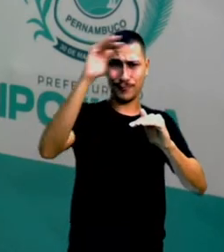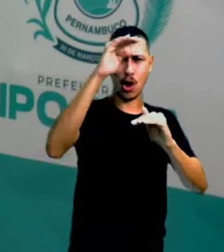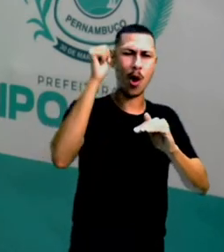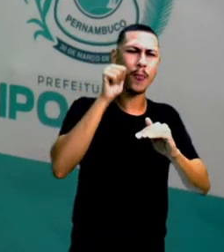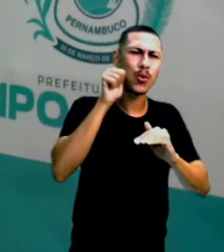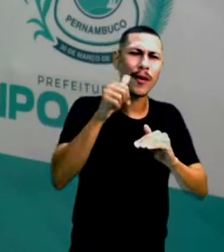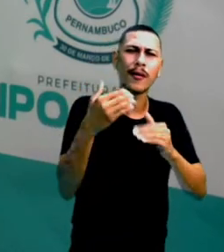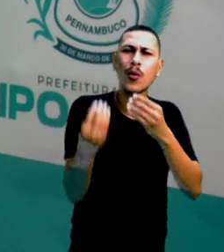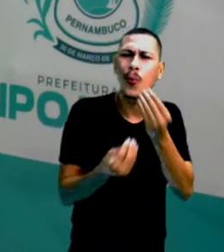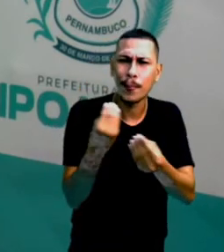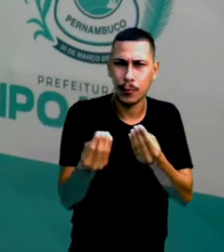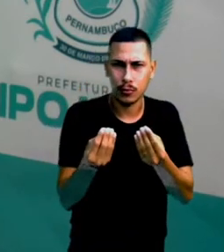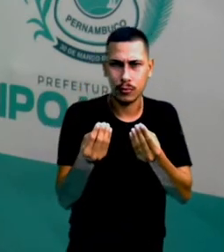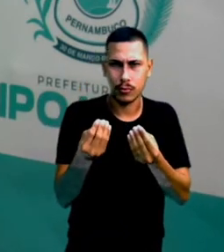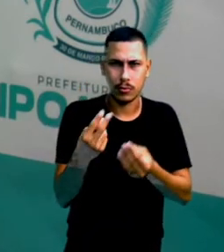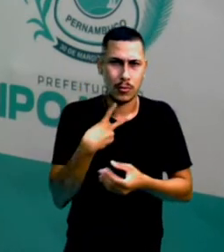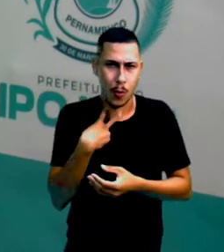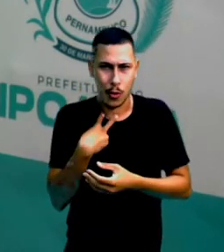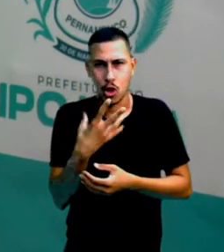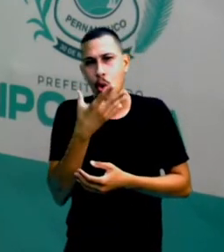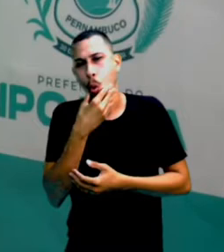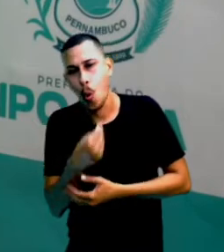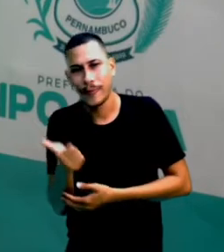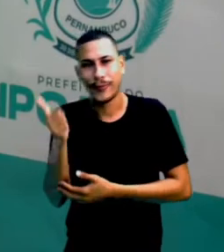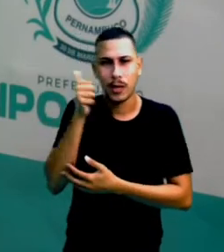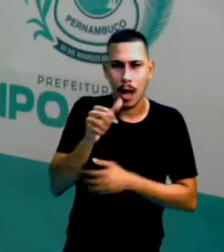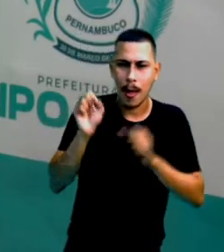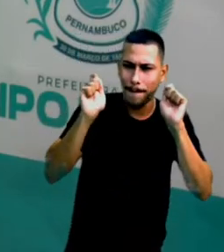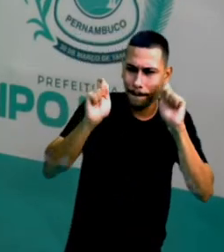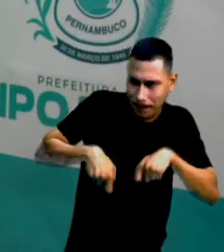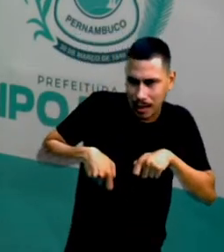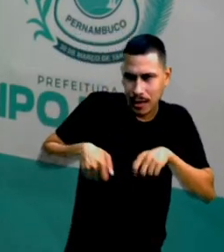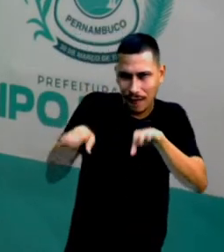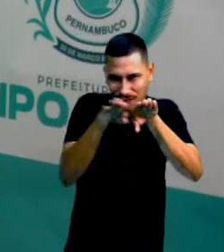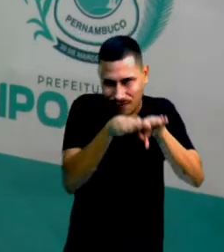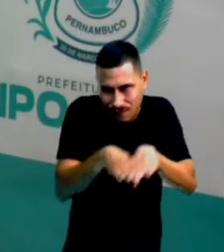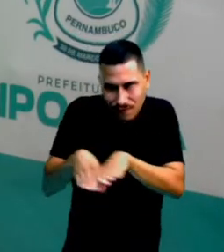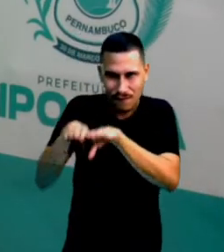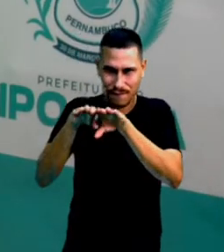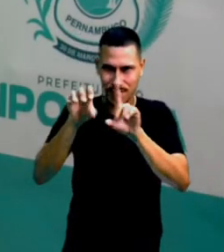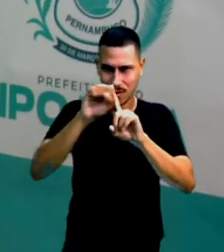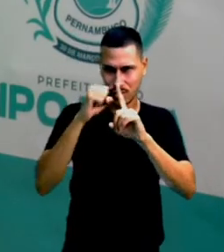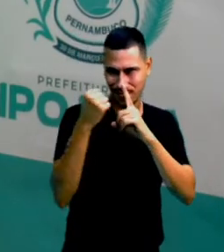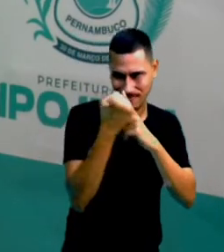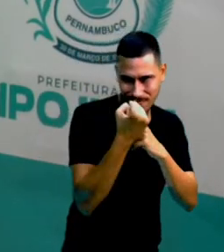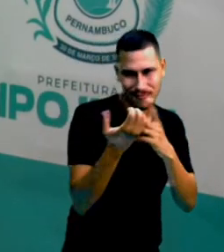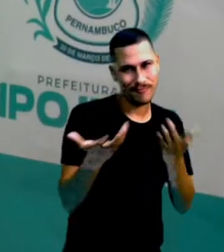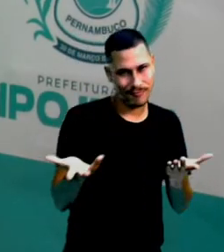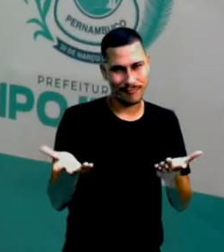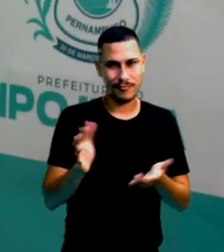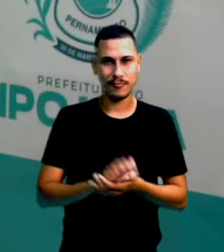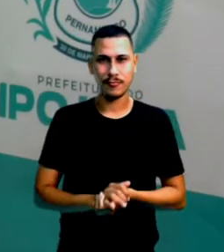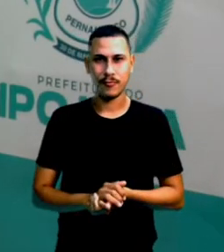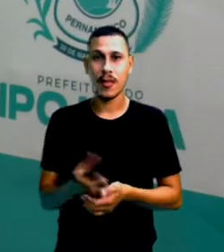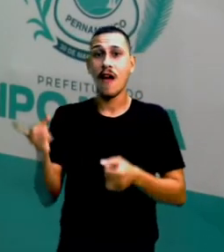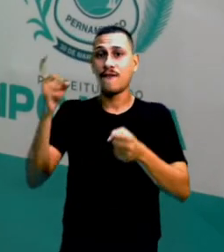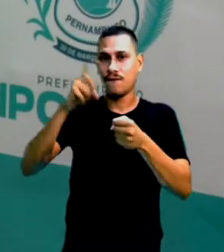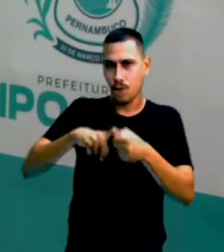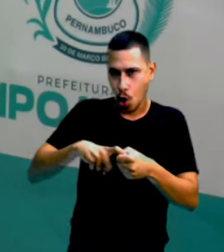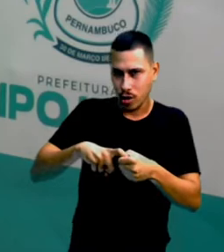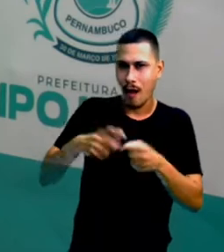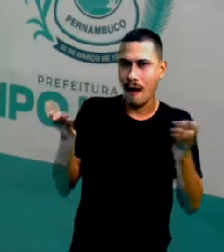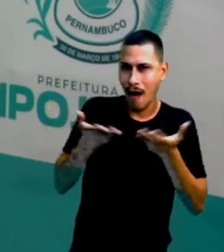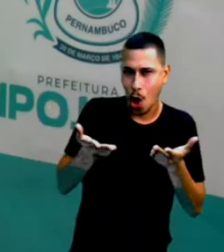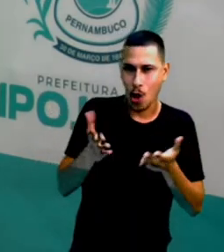bom e é o ferro e vamos para Pedro Sampaio